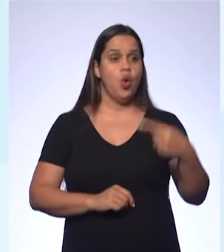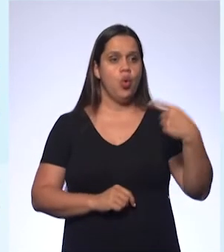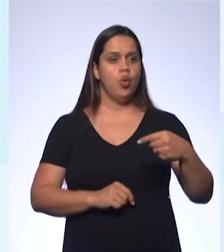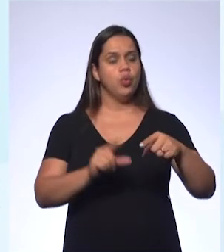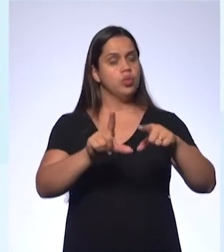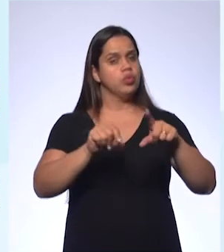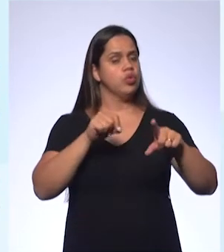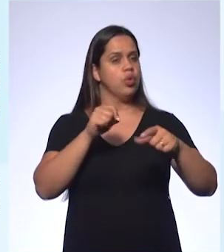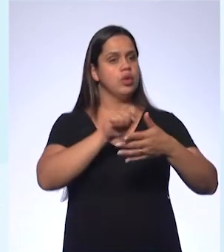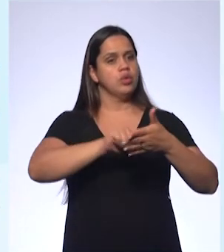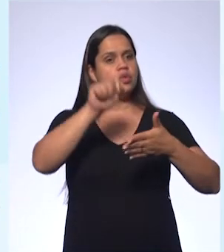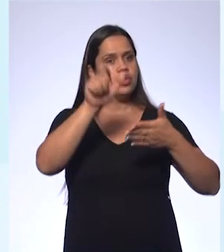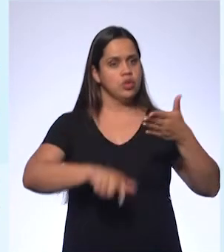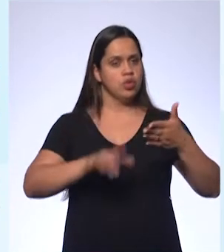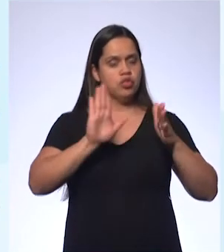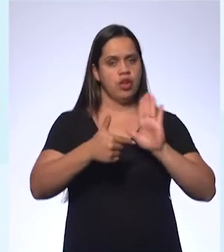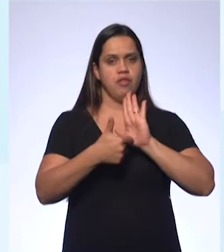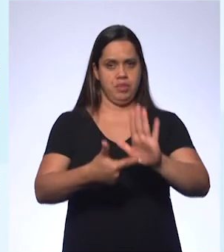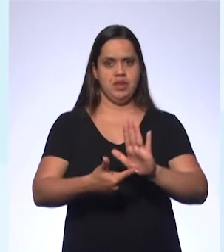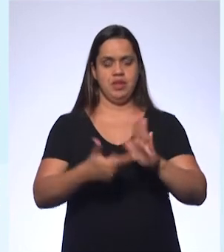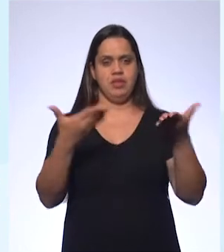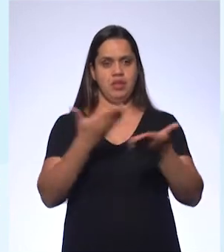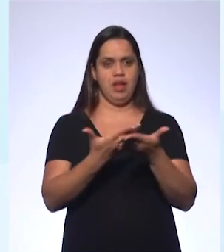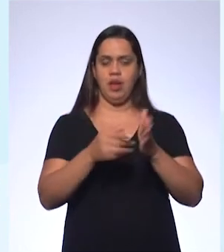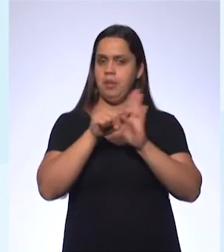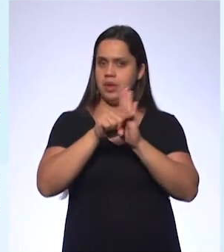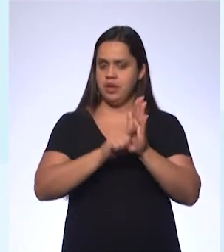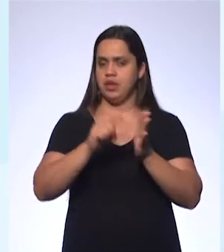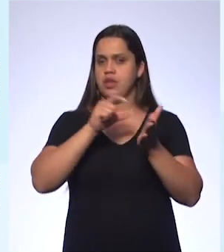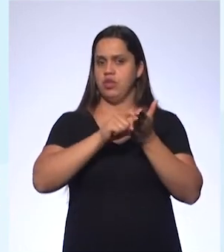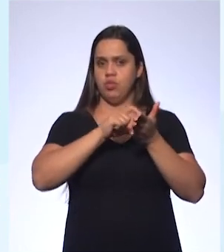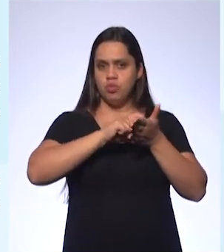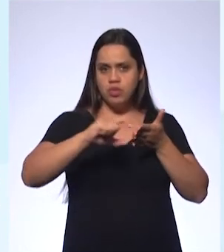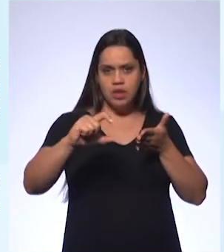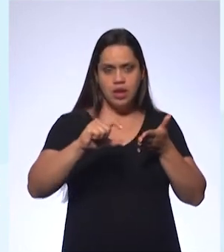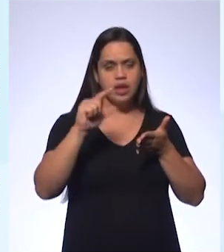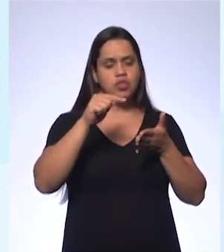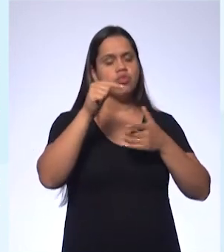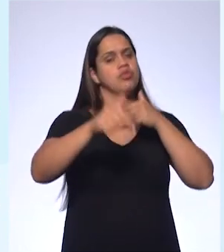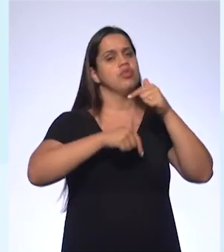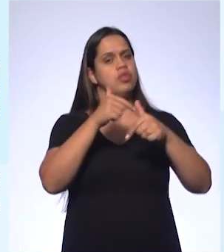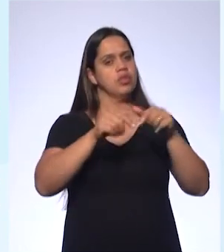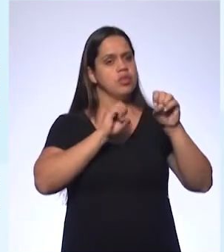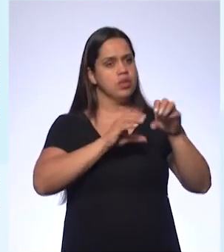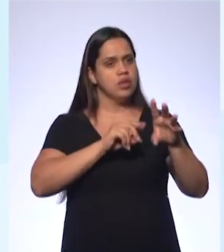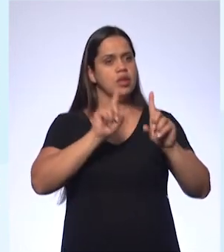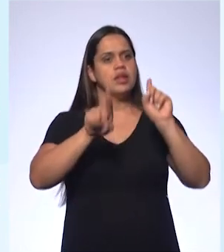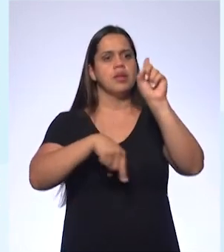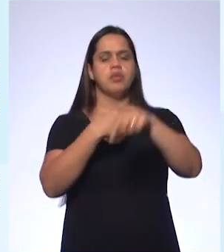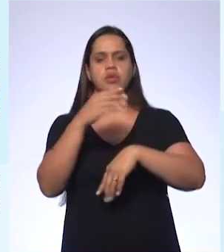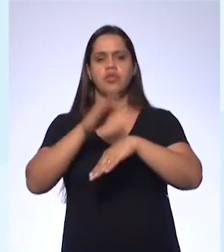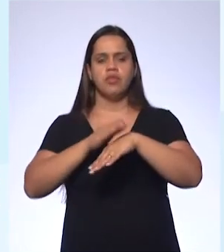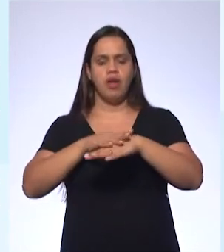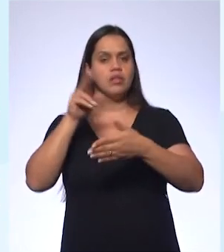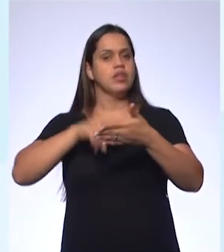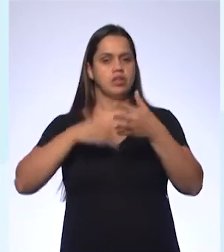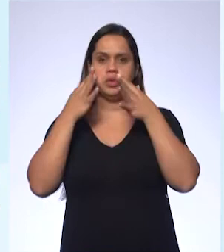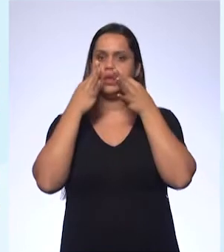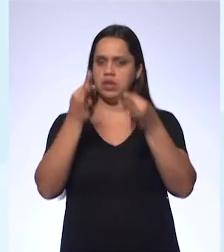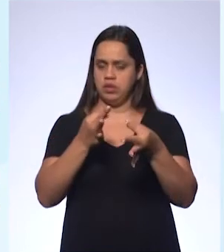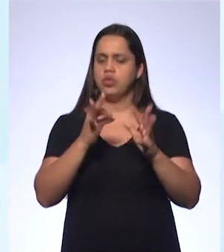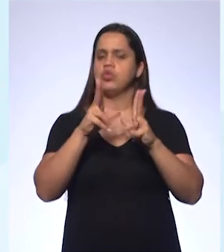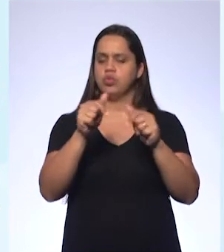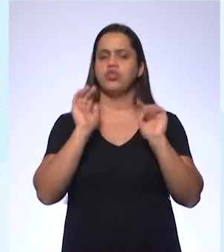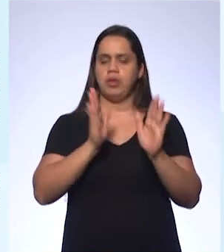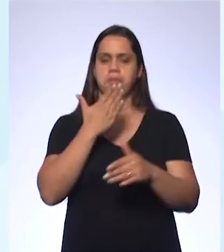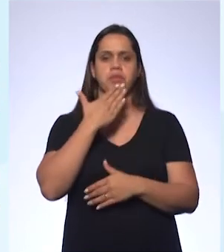de língua inglesa citados nesta aula, pesquise um trecho de uma de suas obras e realize, é lógico, a leitura atenta, como tudo que a gente